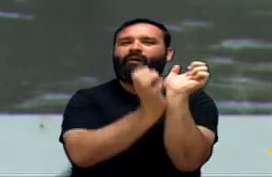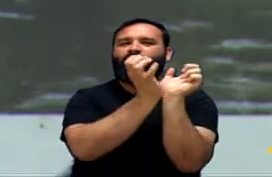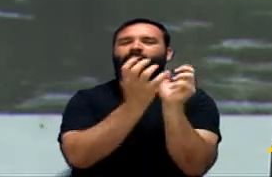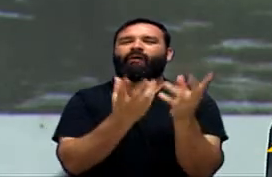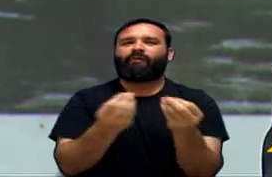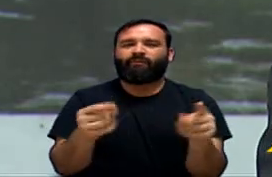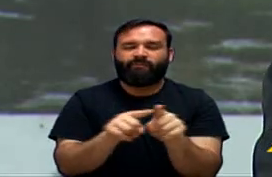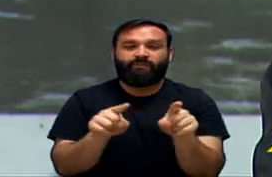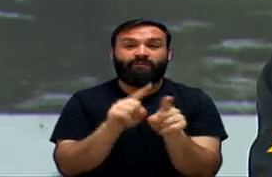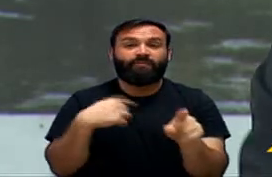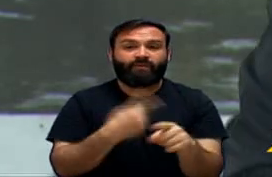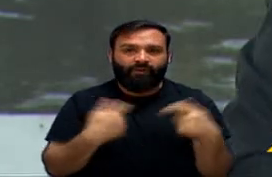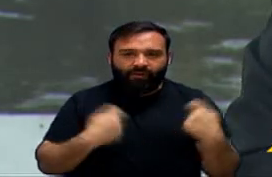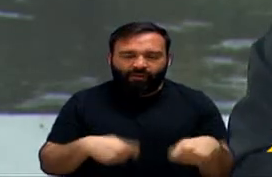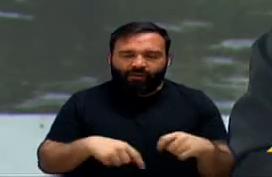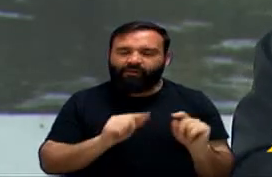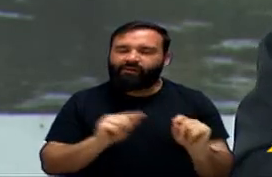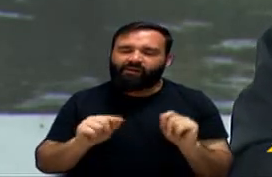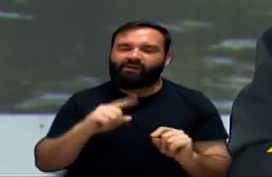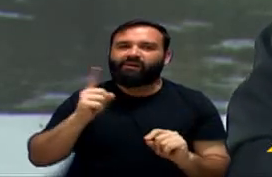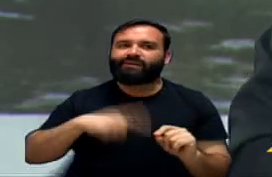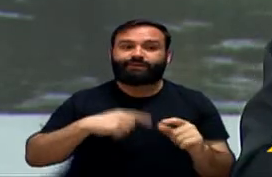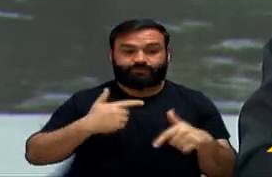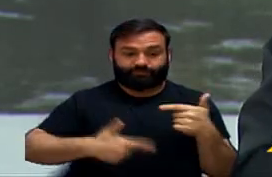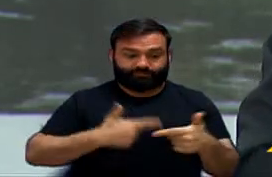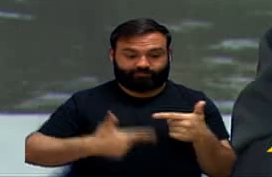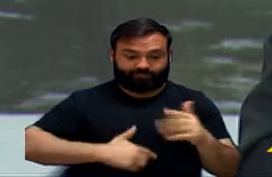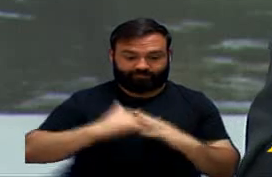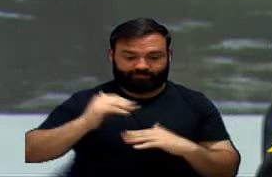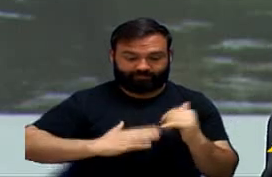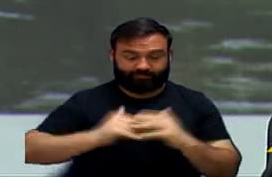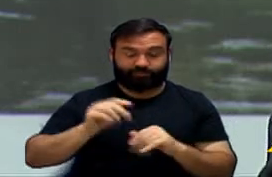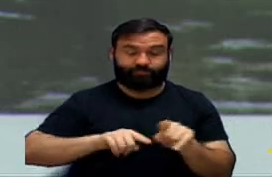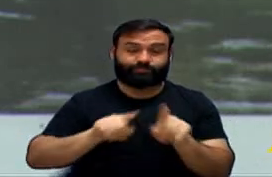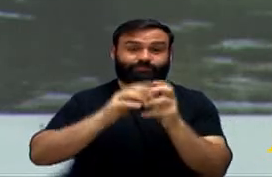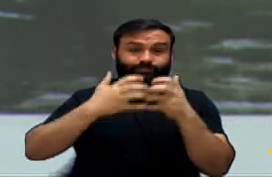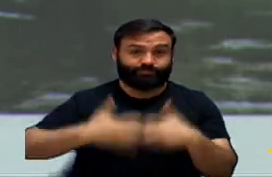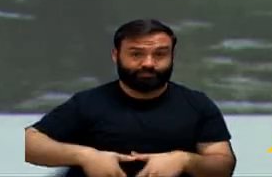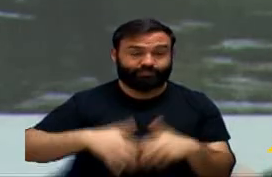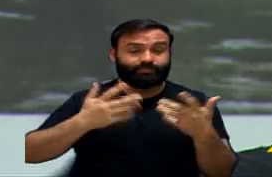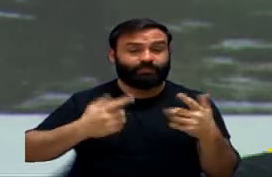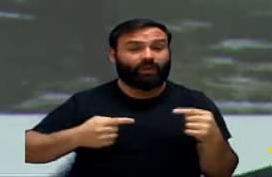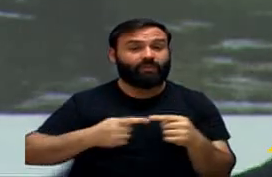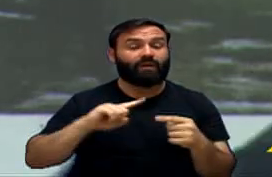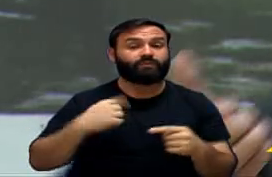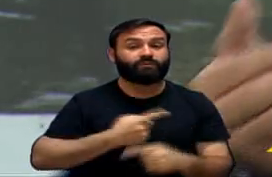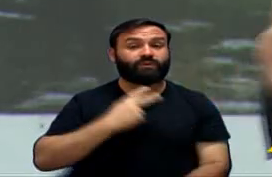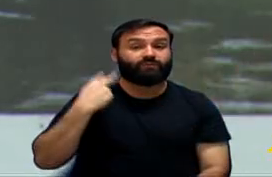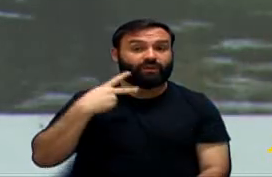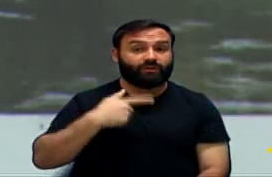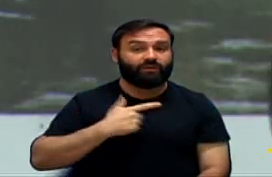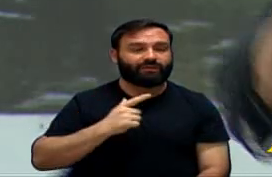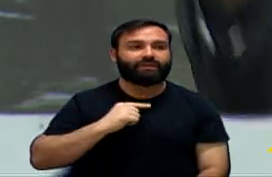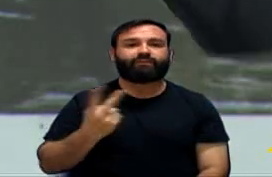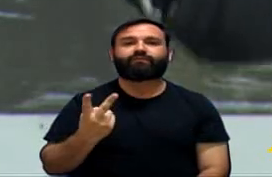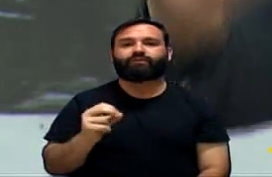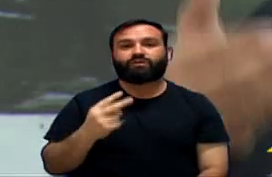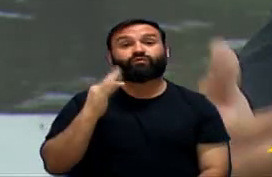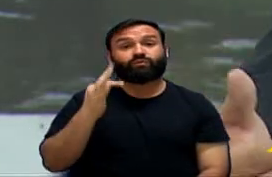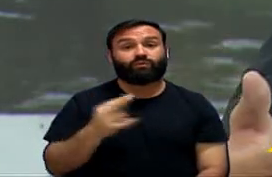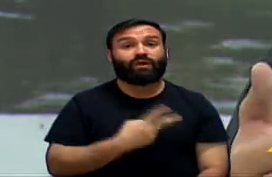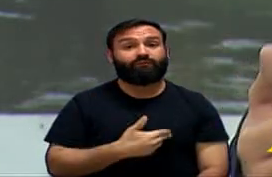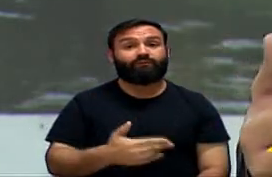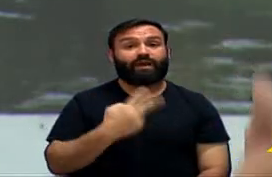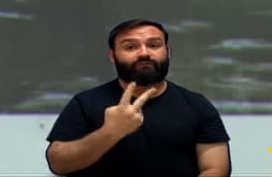Sorocaba o que nós precisamos é de serviço prático e efetivo então compete a nós vereadores aqui nós estamos em 20 e Logo mais